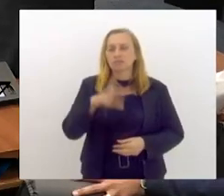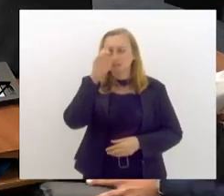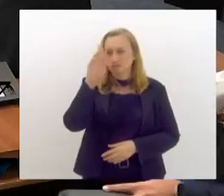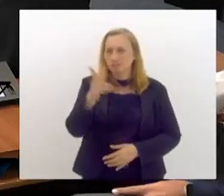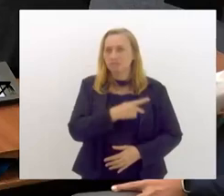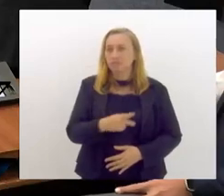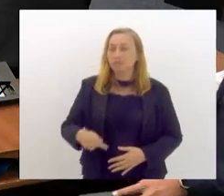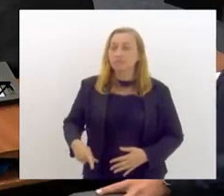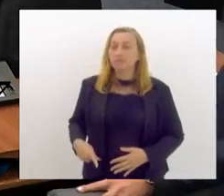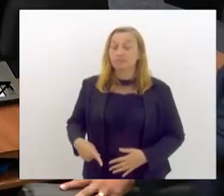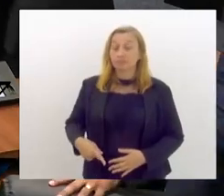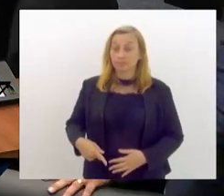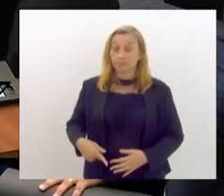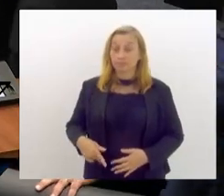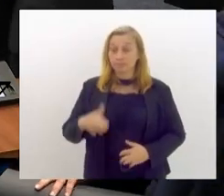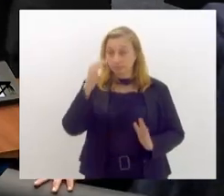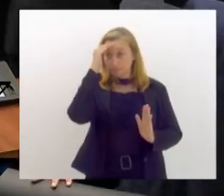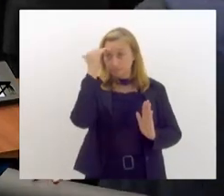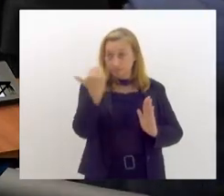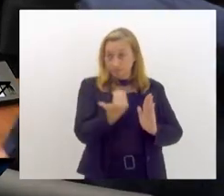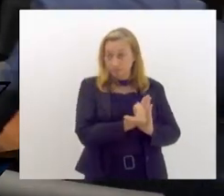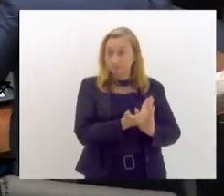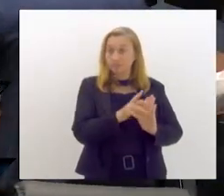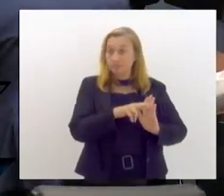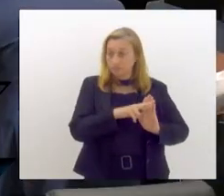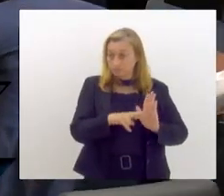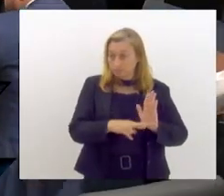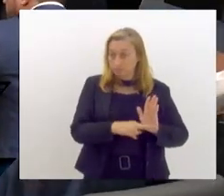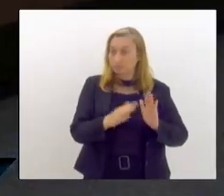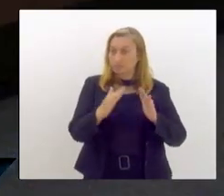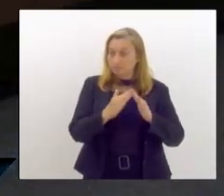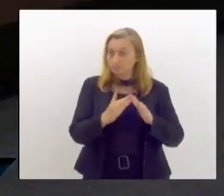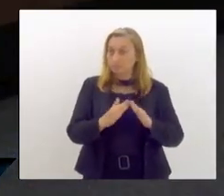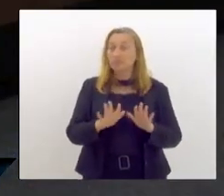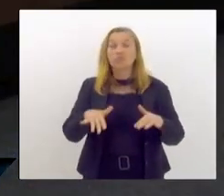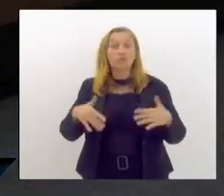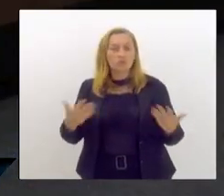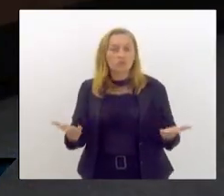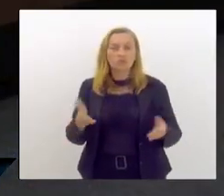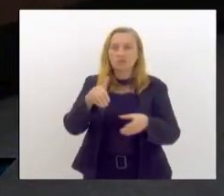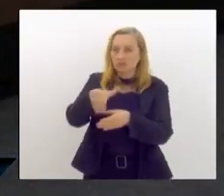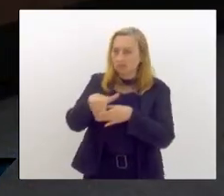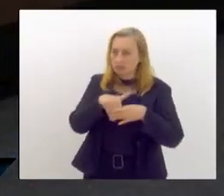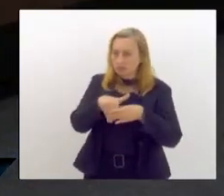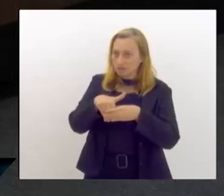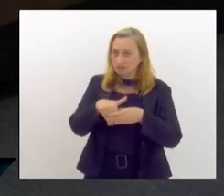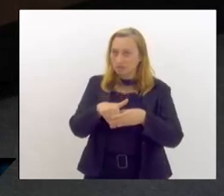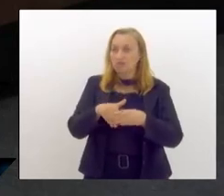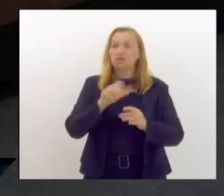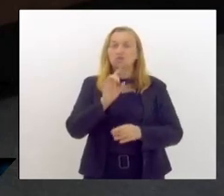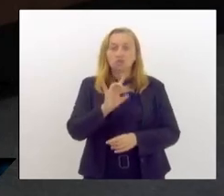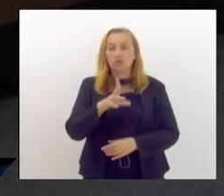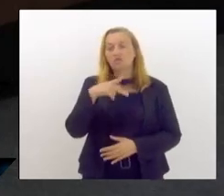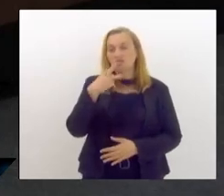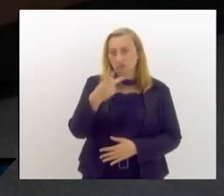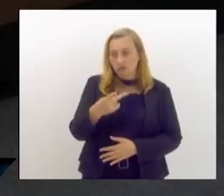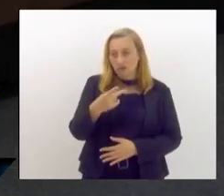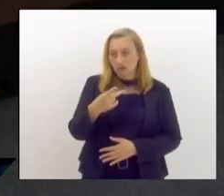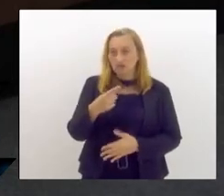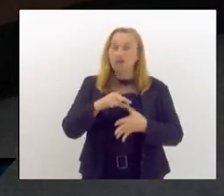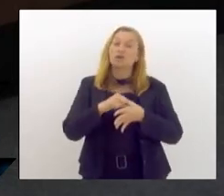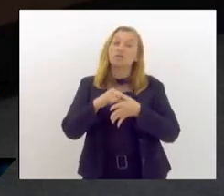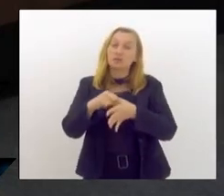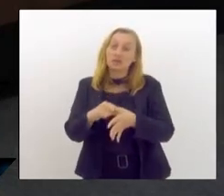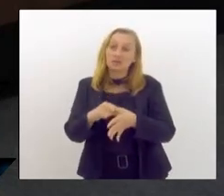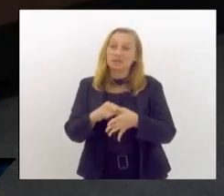presidente, cumprindo o regimento, quando está em votação, só falam os líderes